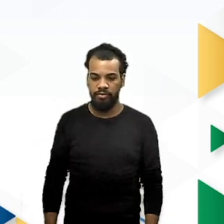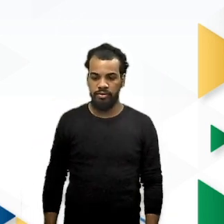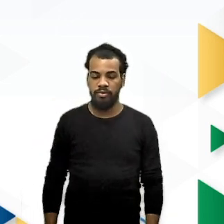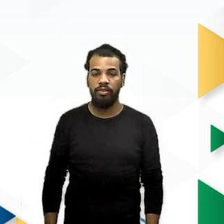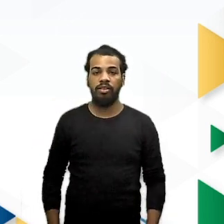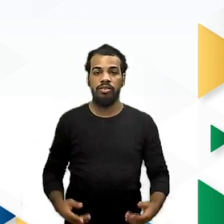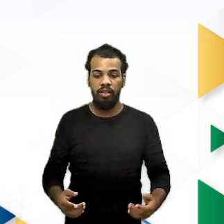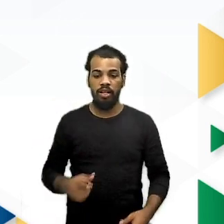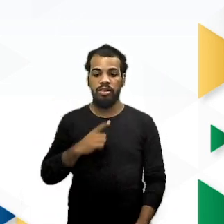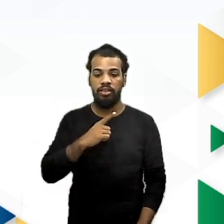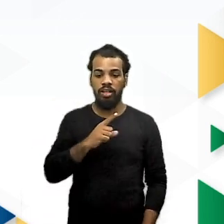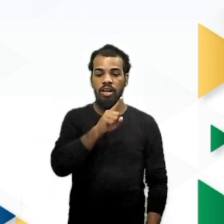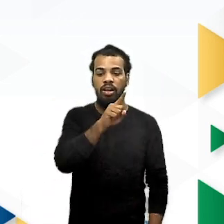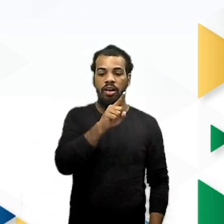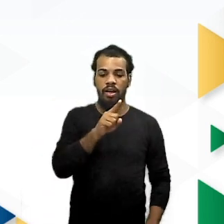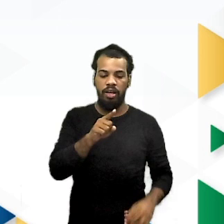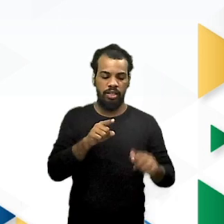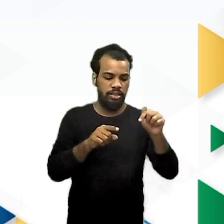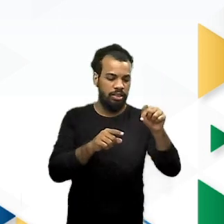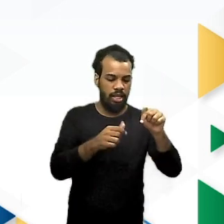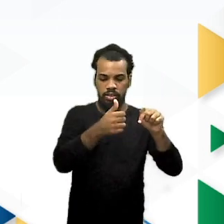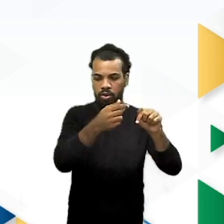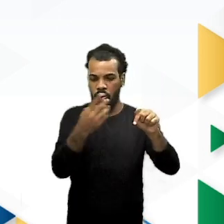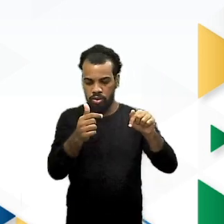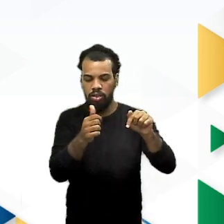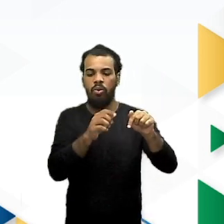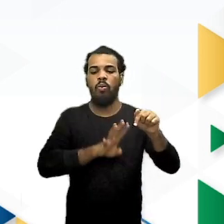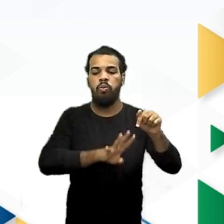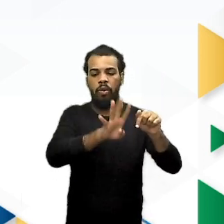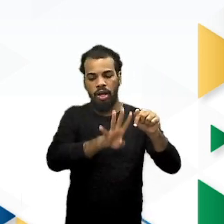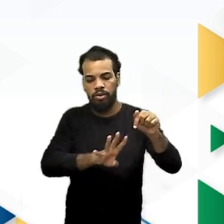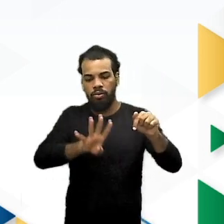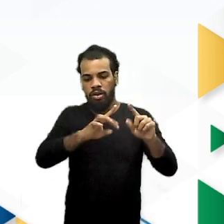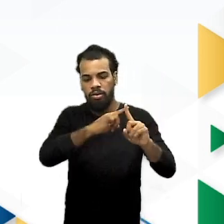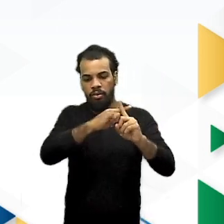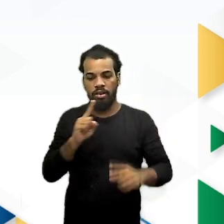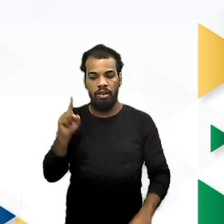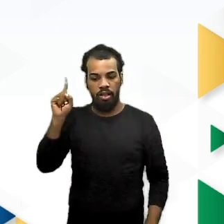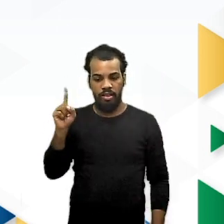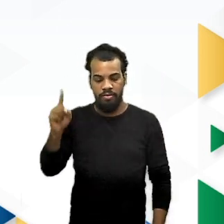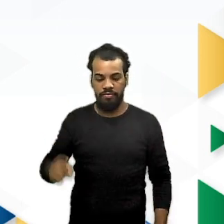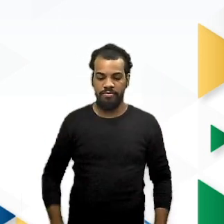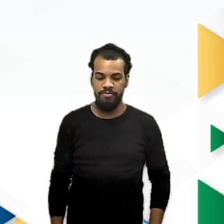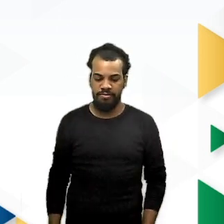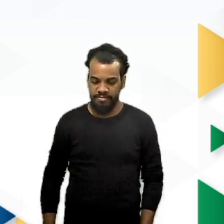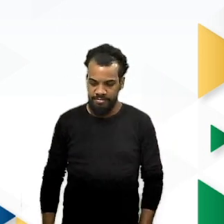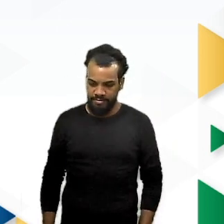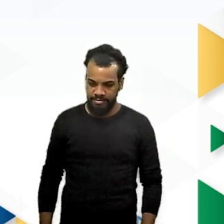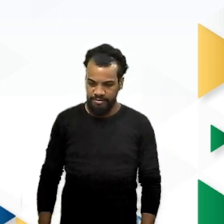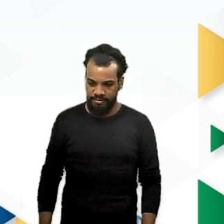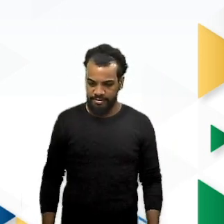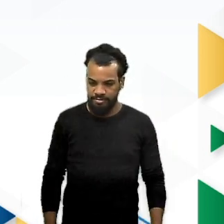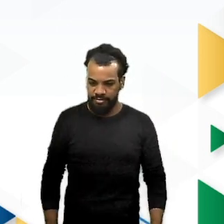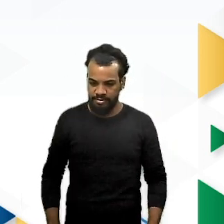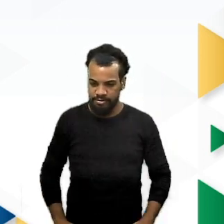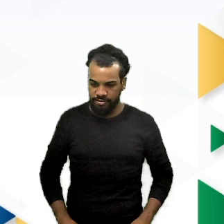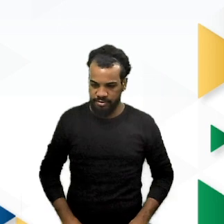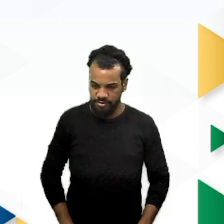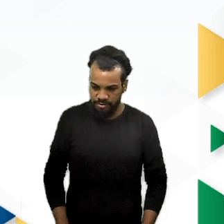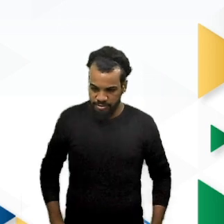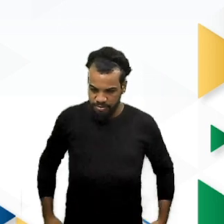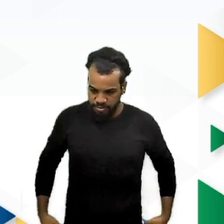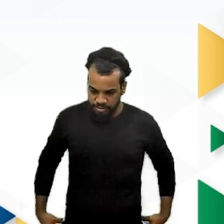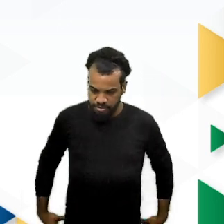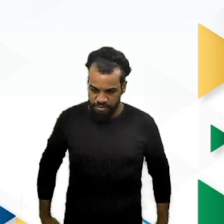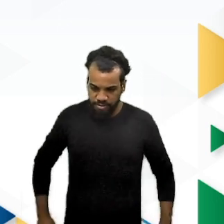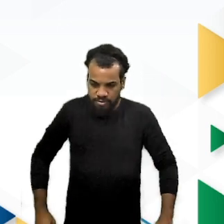acrescento 4, 15 para 19 eu acrescento 4, 19 para 23 também acrescento 4. O que é